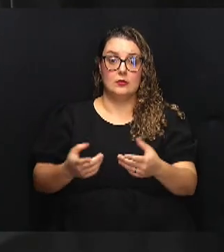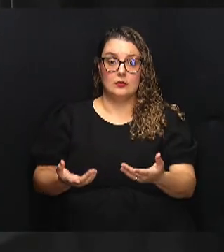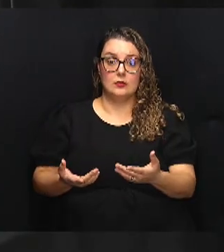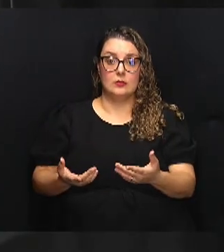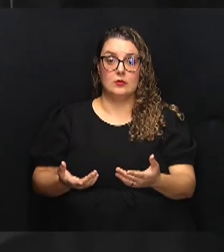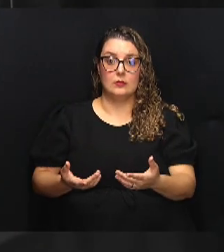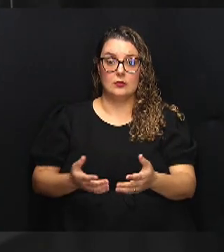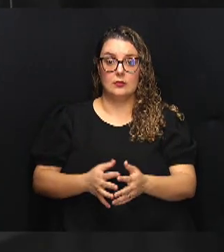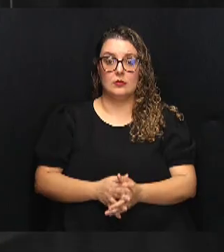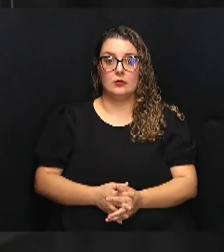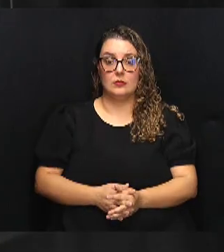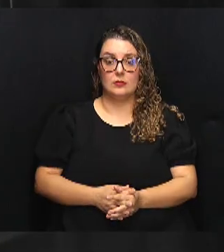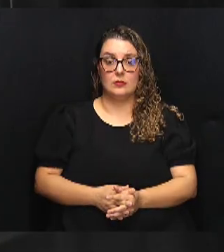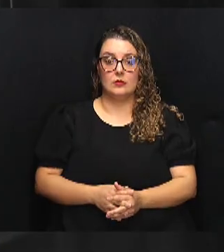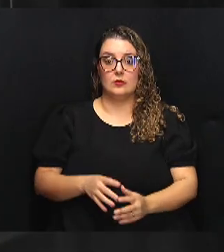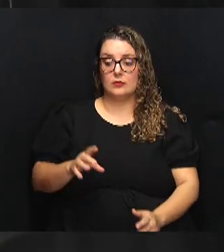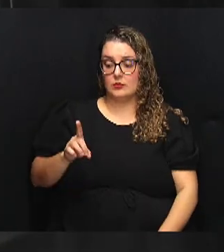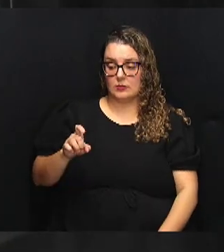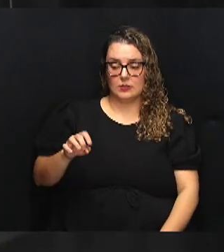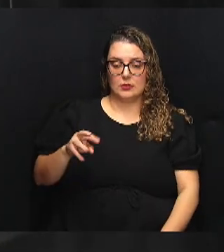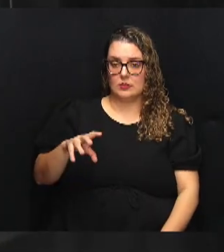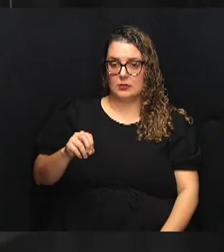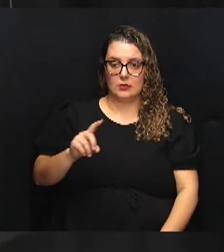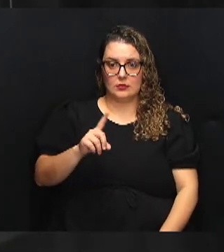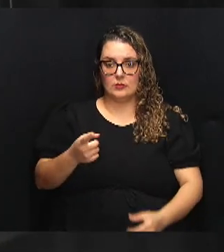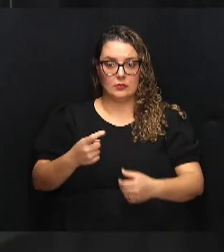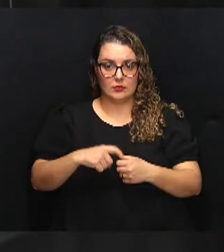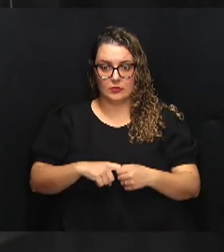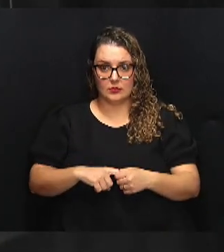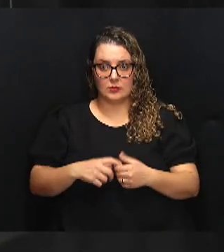caso do detento não voltar, de fazer essa